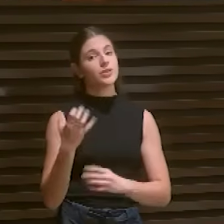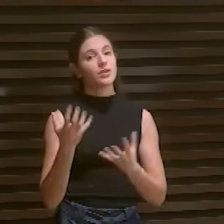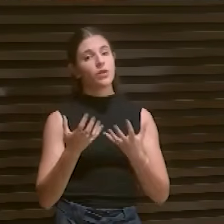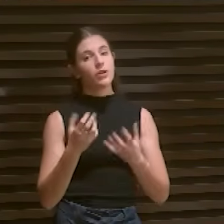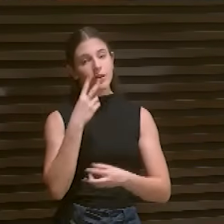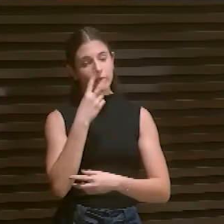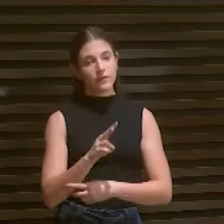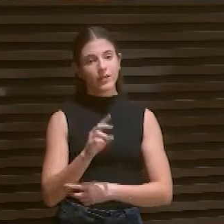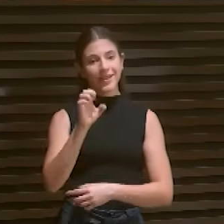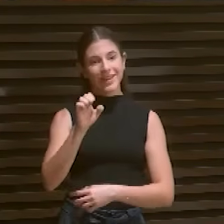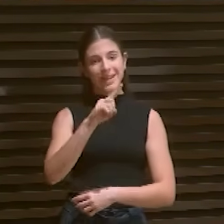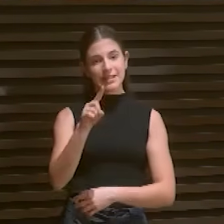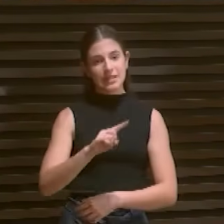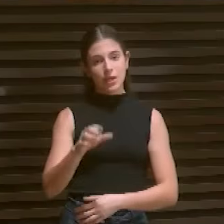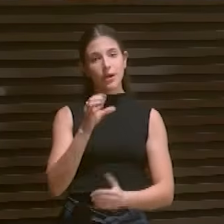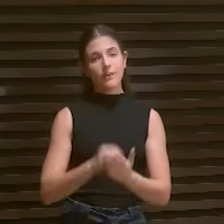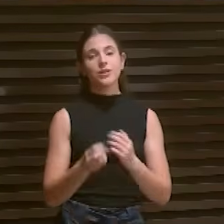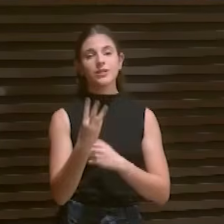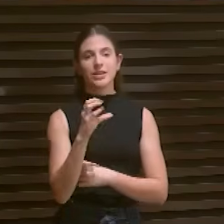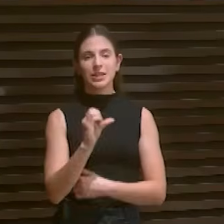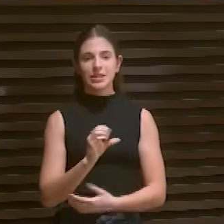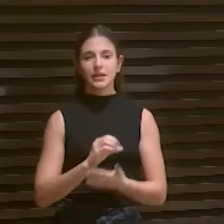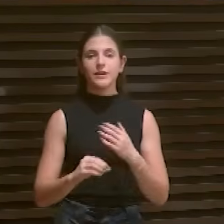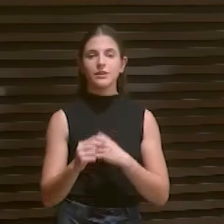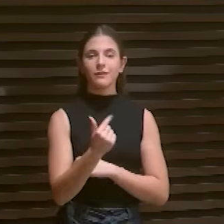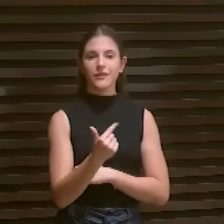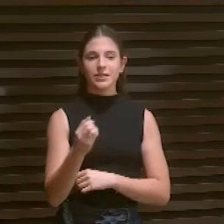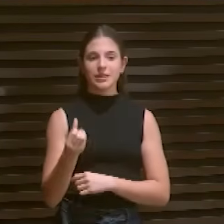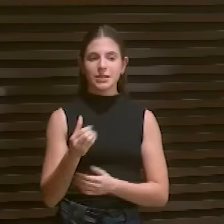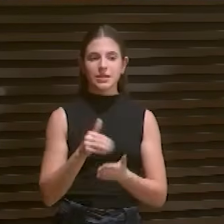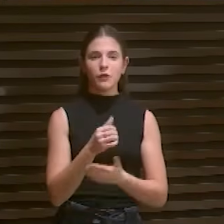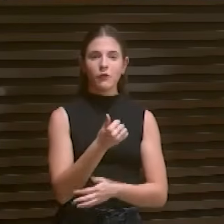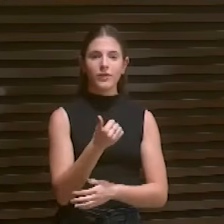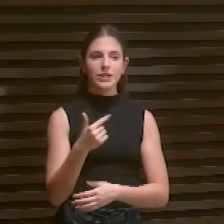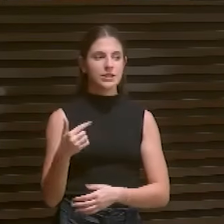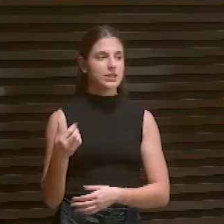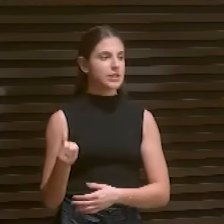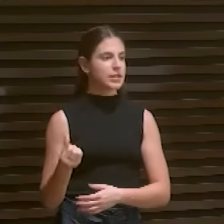vocês em Ezequiel 36, versículos 26 e 27.